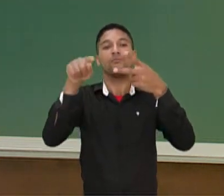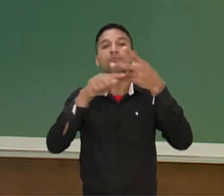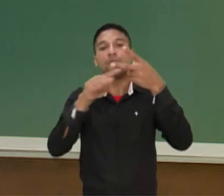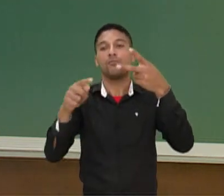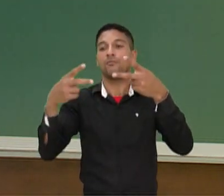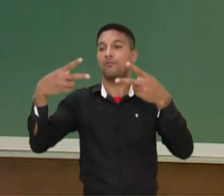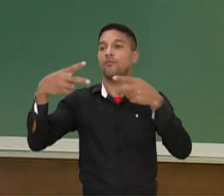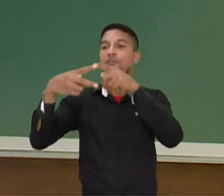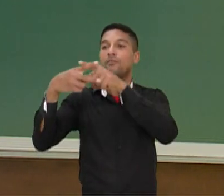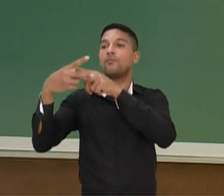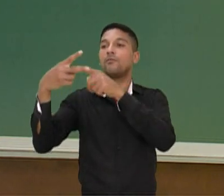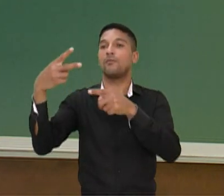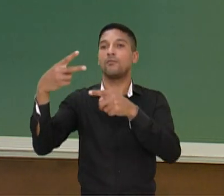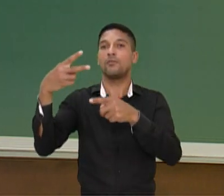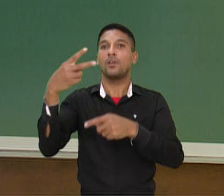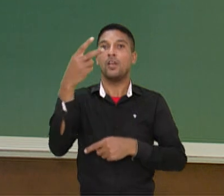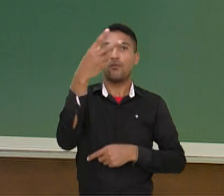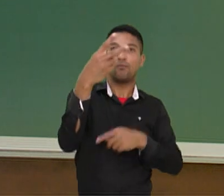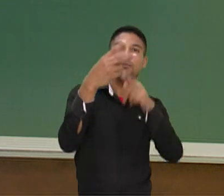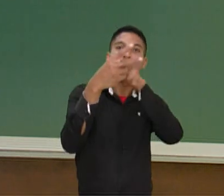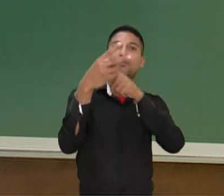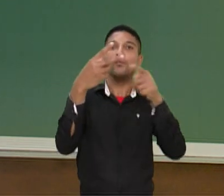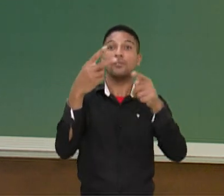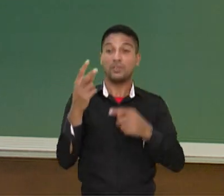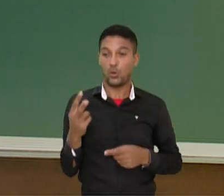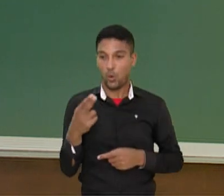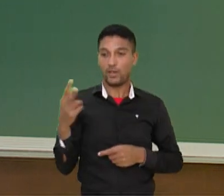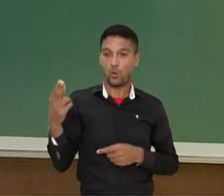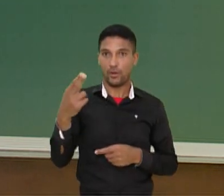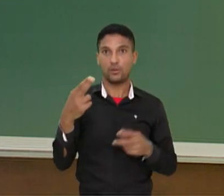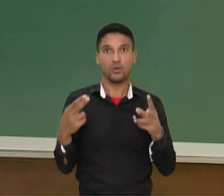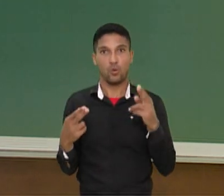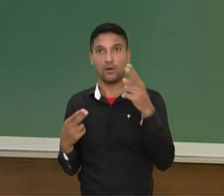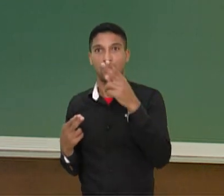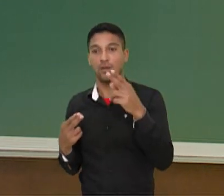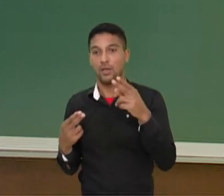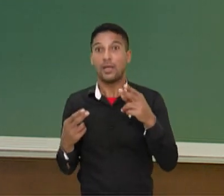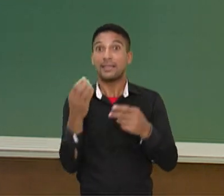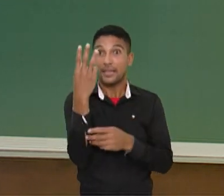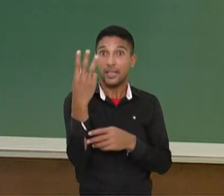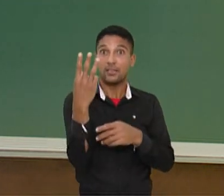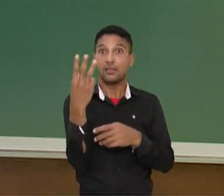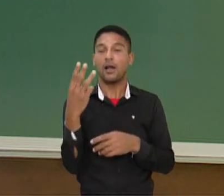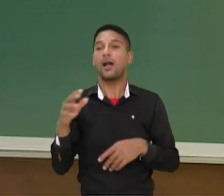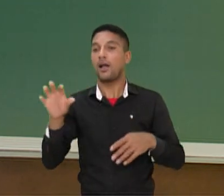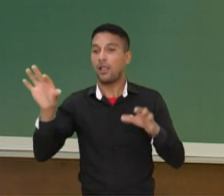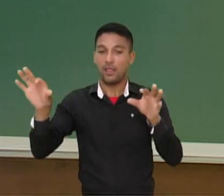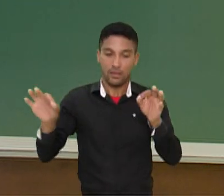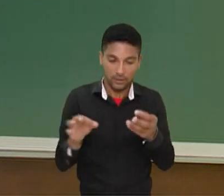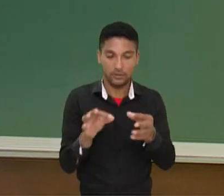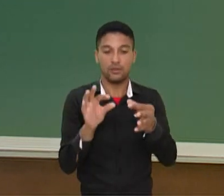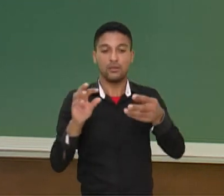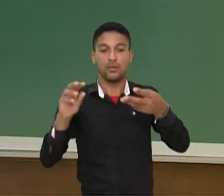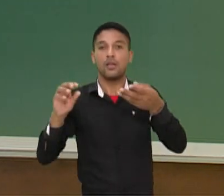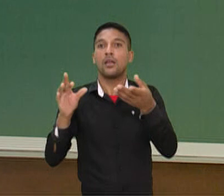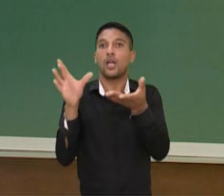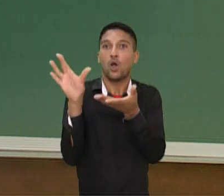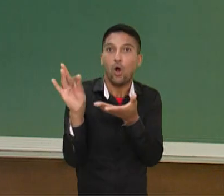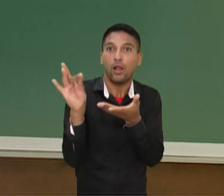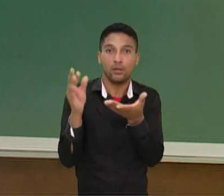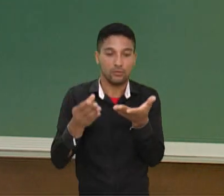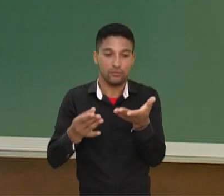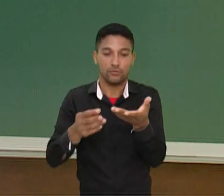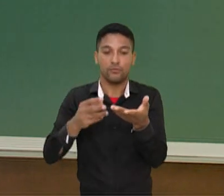você vai ver que ele dá um ângulo raso de novo, um ângulo de 180. É legal fazer isso, se você nunca fez, faz, para você